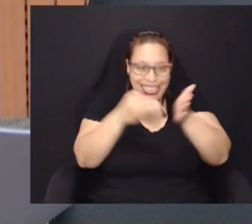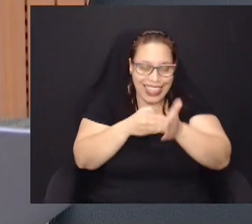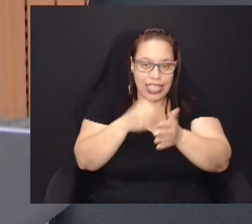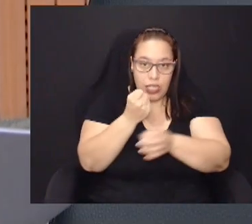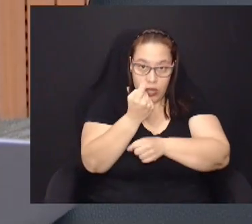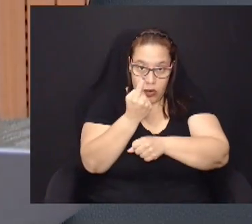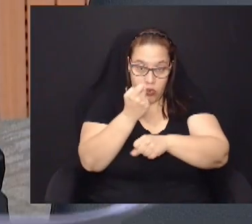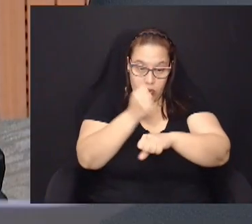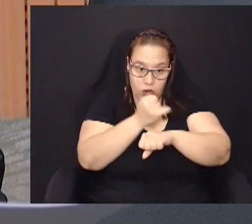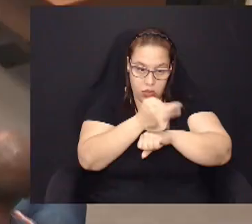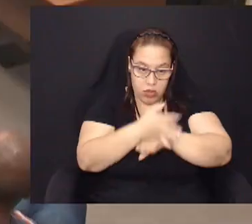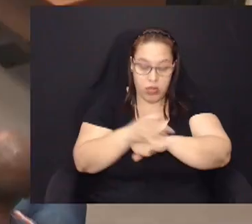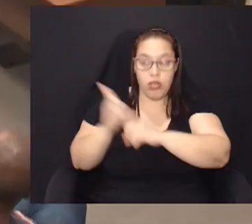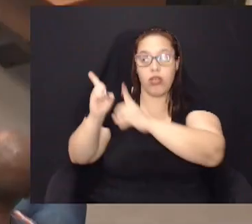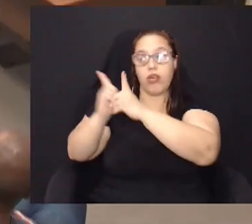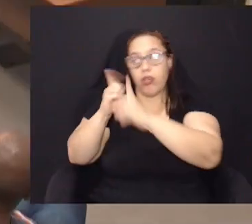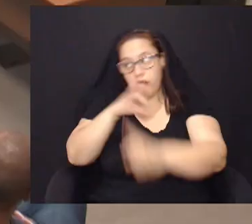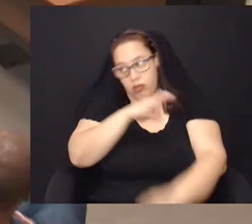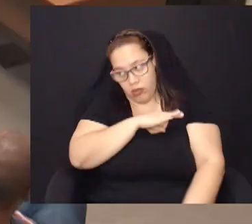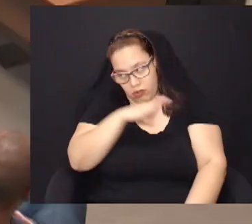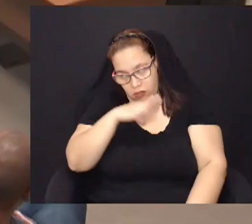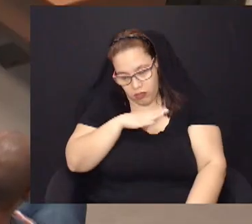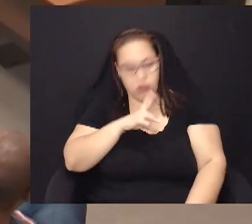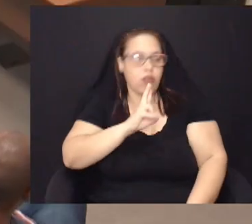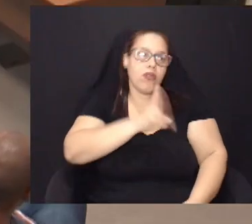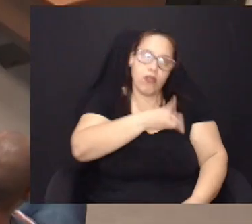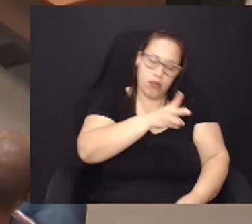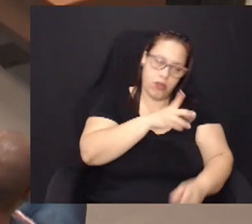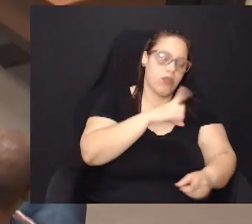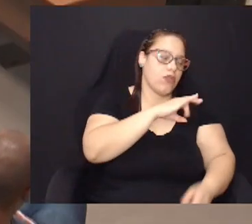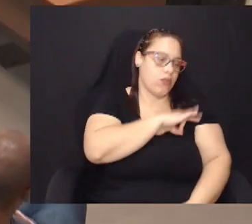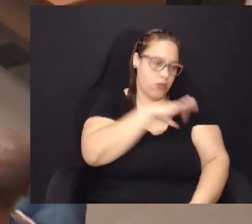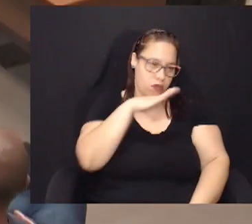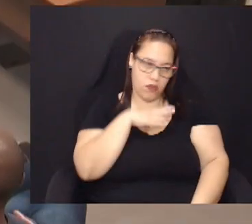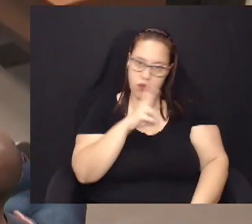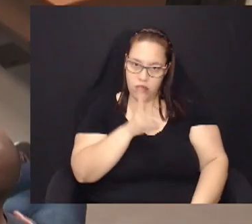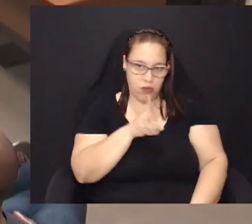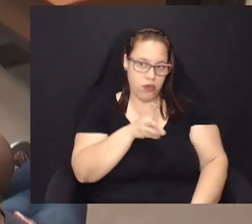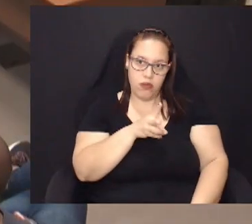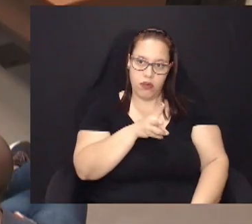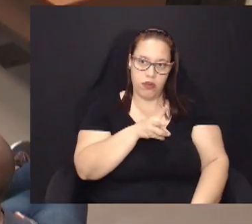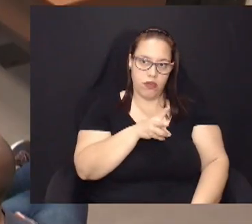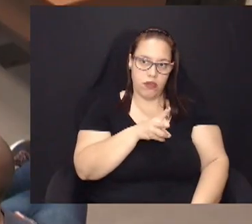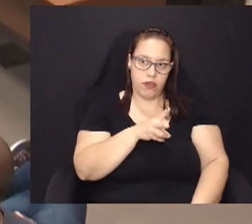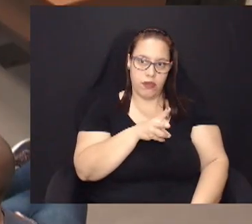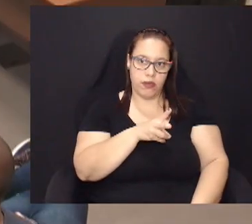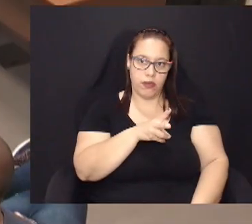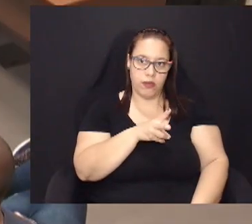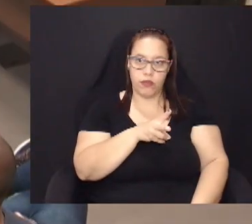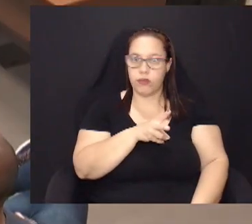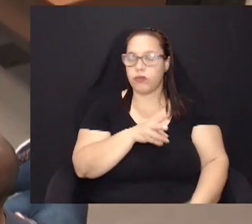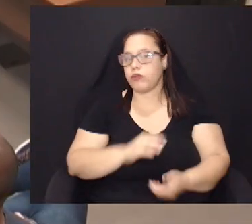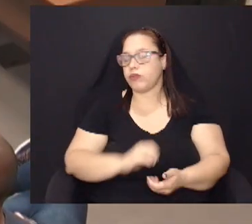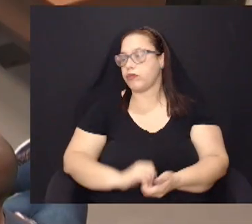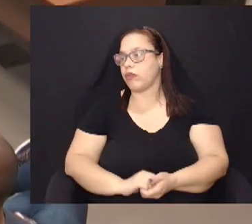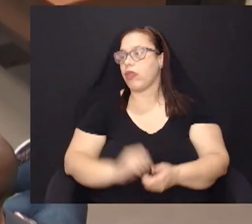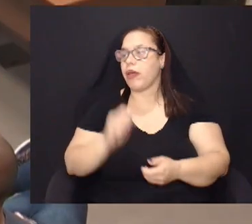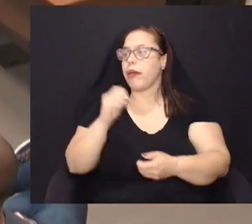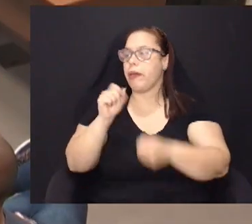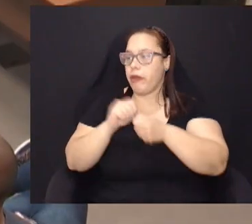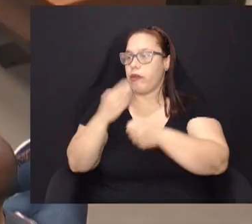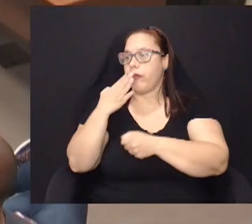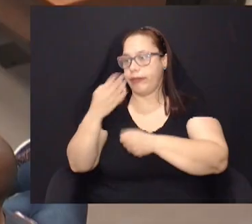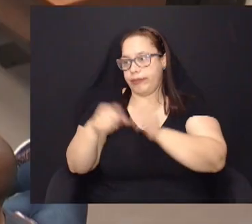gente vai consultar a Guarda Municipal. Isso, sempre consultando a Guarda. Sempre é consultar sempre a Guarda. com consulta a Guarda. Tem que fazer o pedido primeiro.